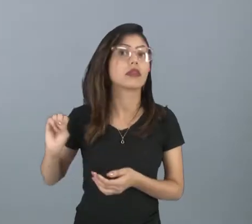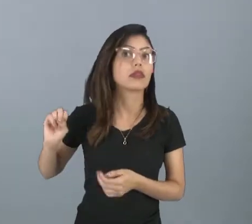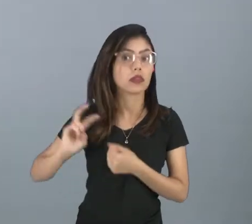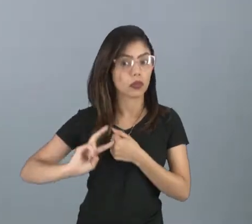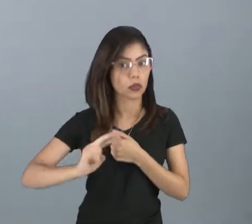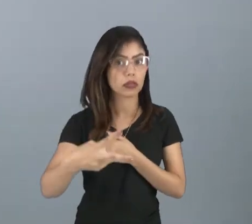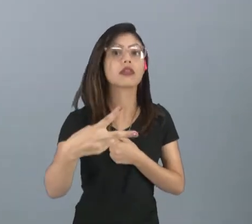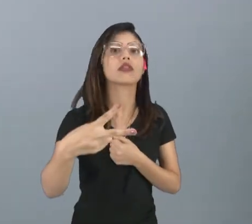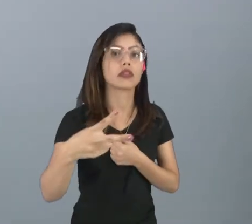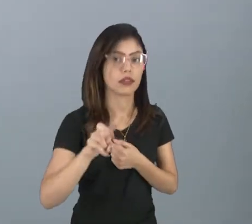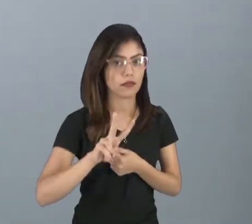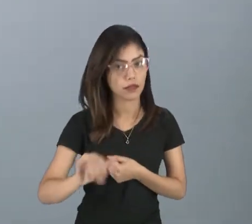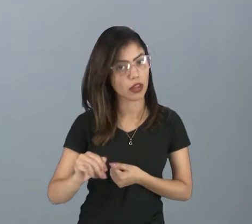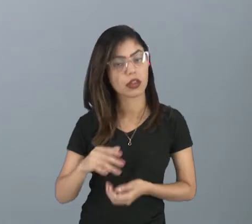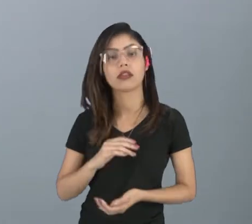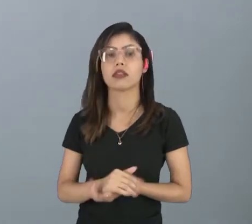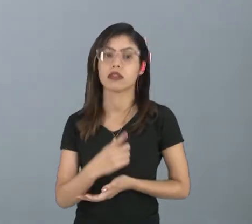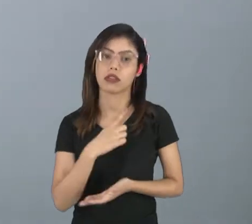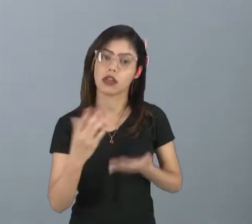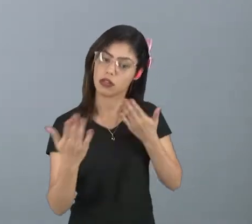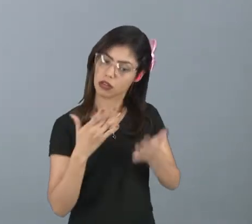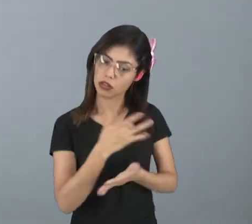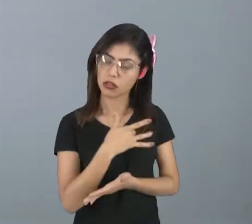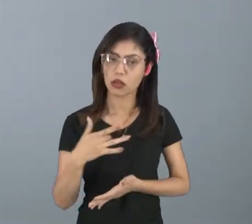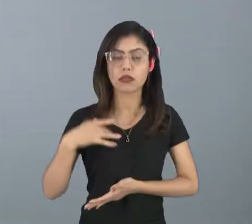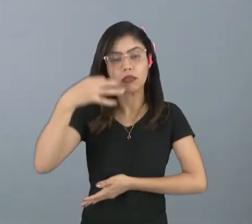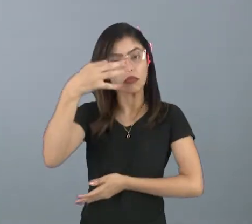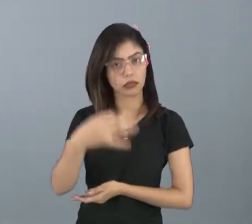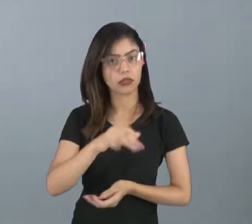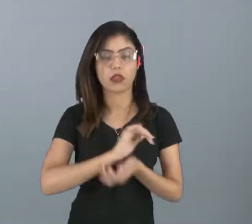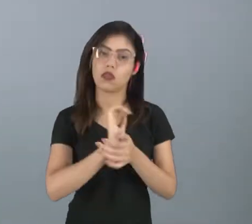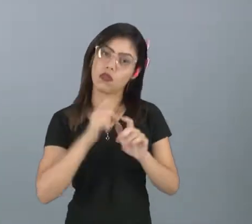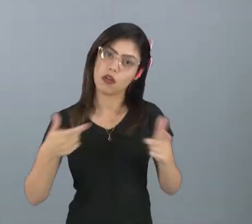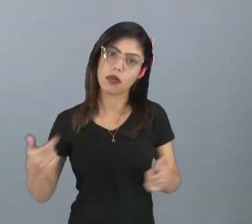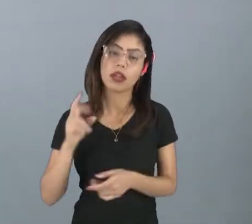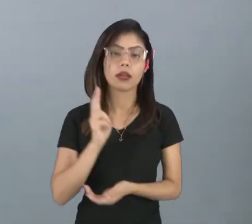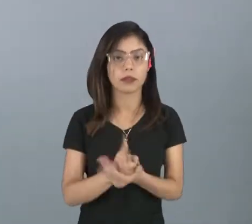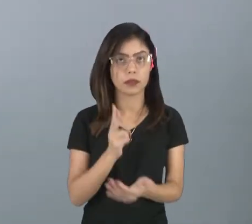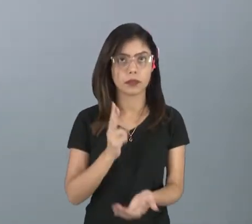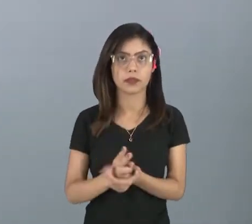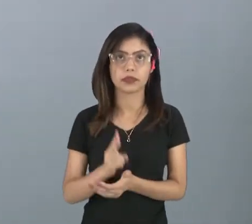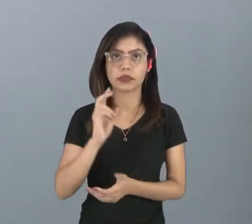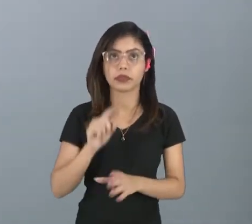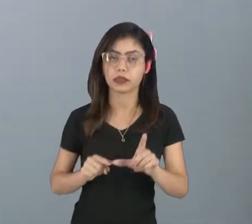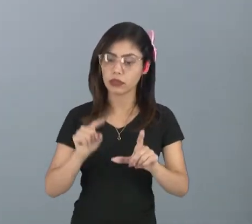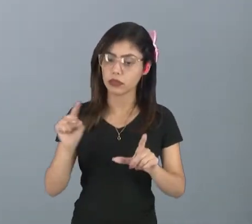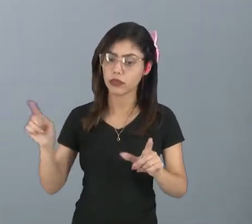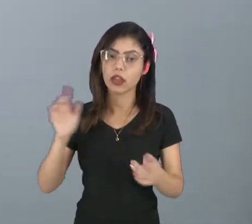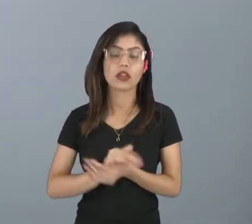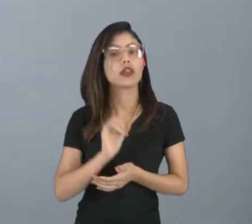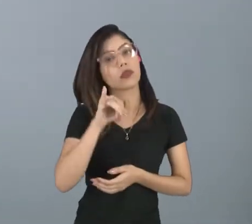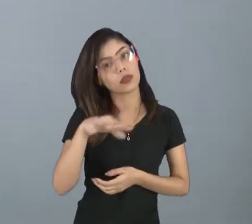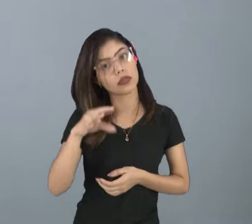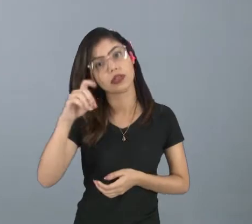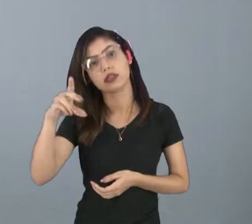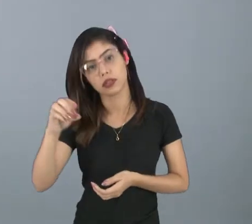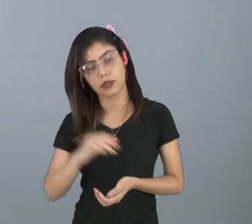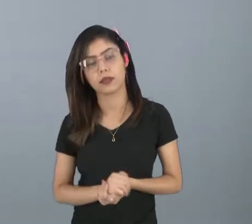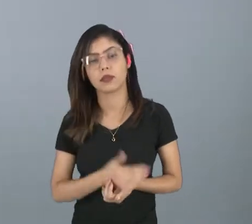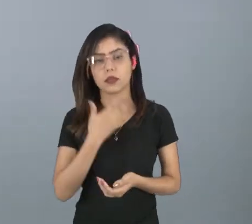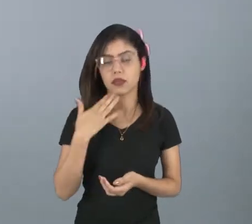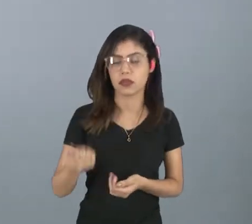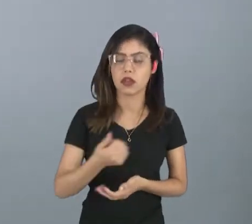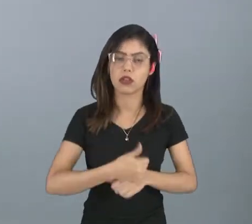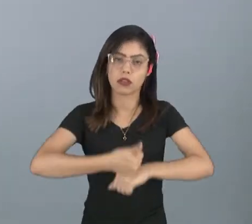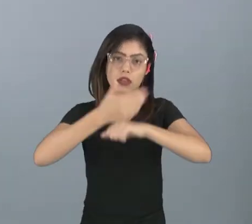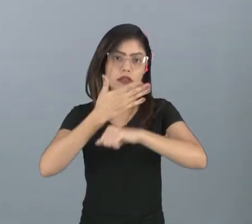consequentemente, eu vou estabelecer níveis de saúde adequados, Eu vou aumentar até mesmo o índice de desenvolvimento humano, já que eu vou promover uma